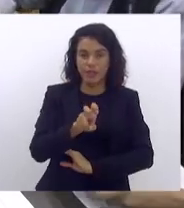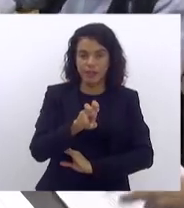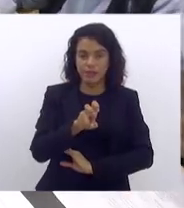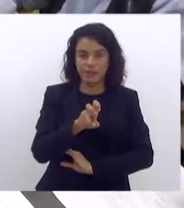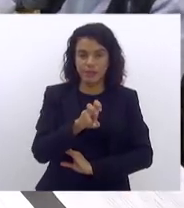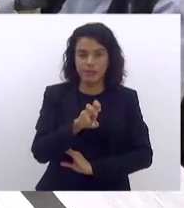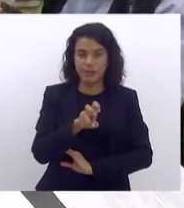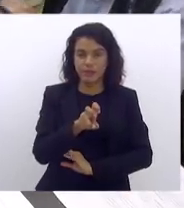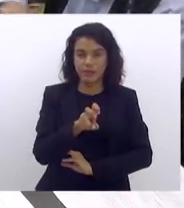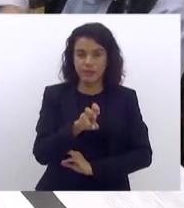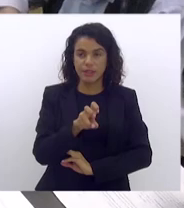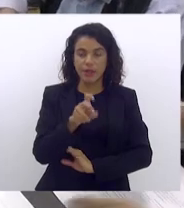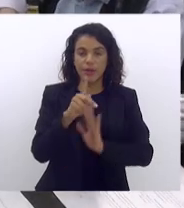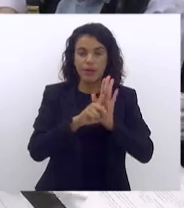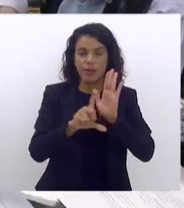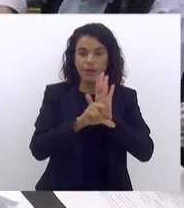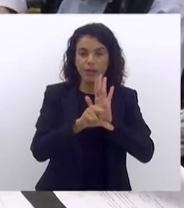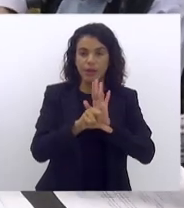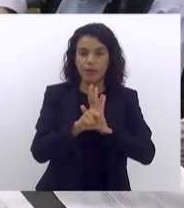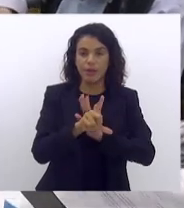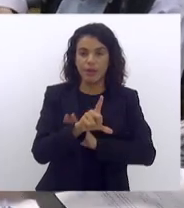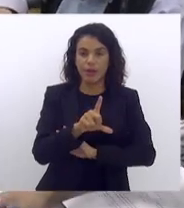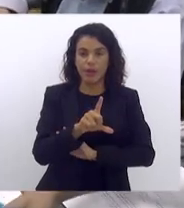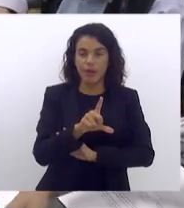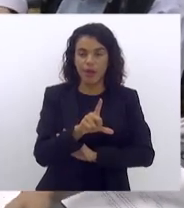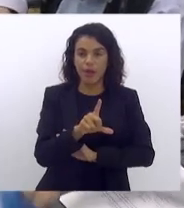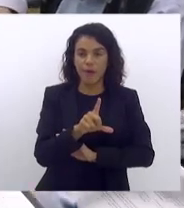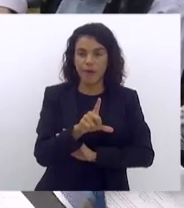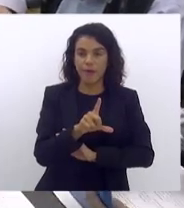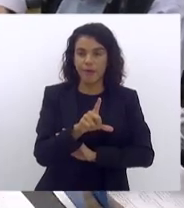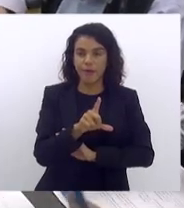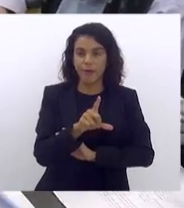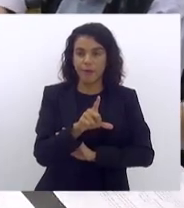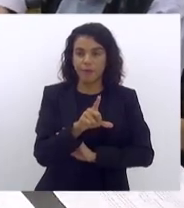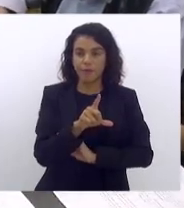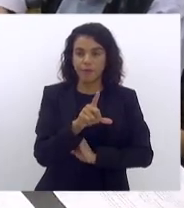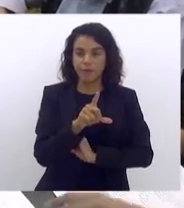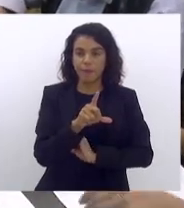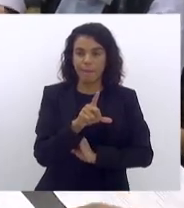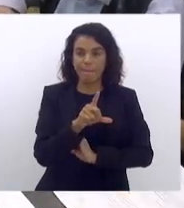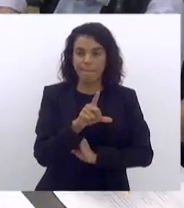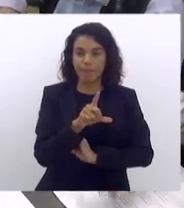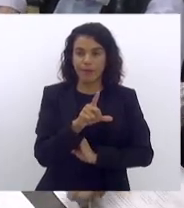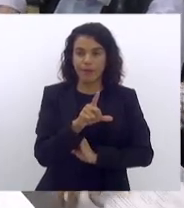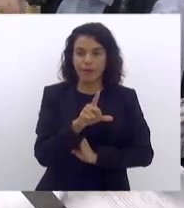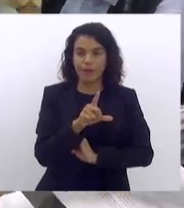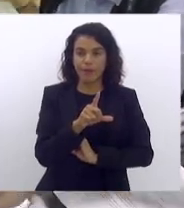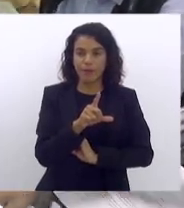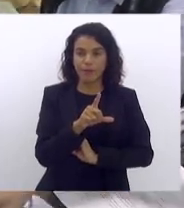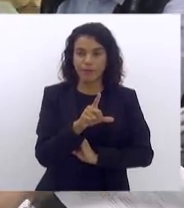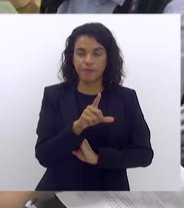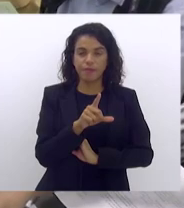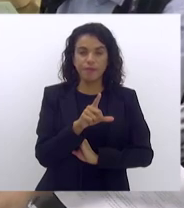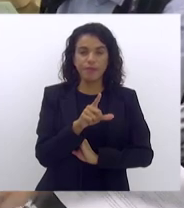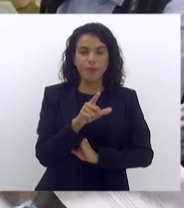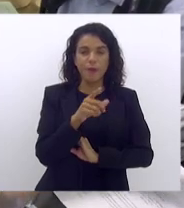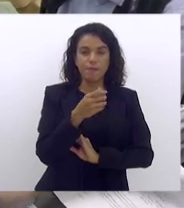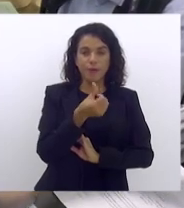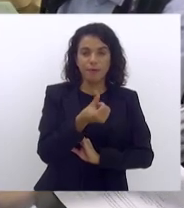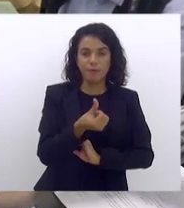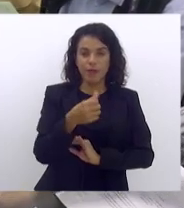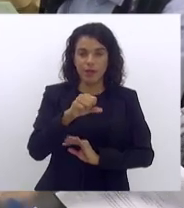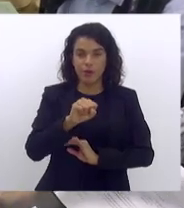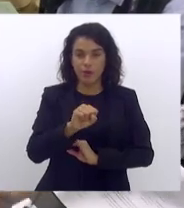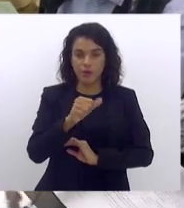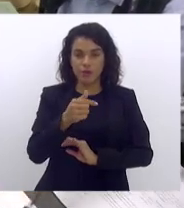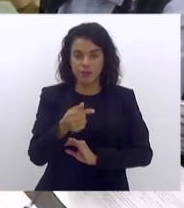pauta. Projeto de... Projeto 15 da pauta é o PL